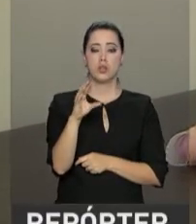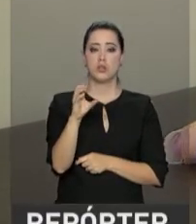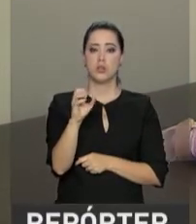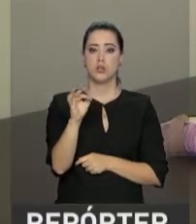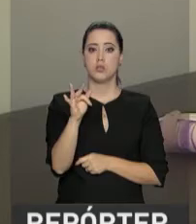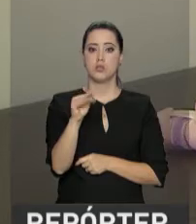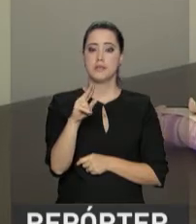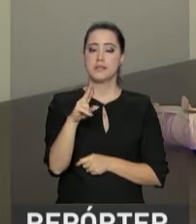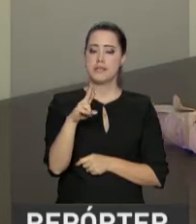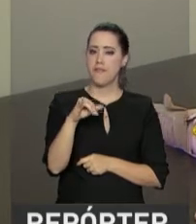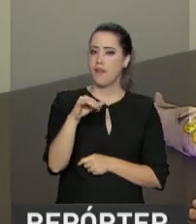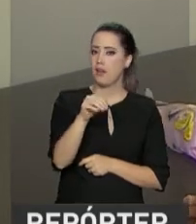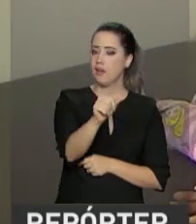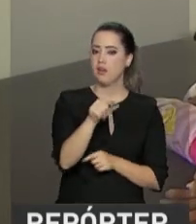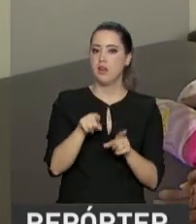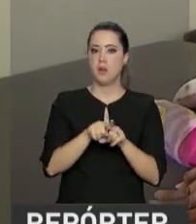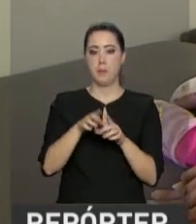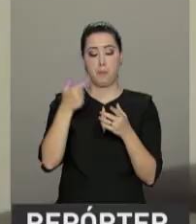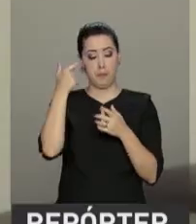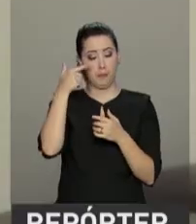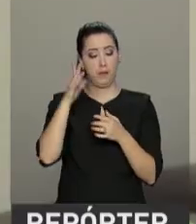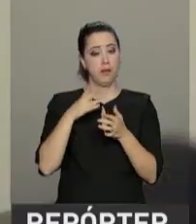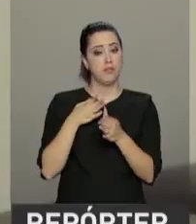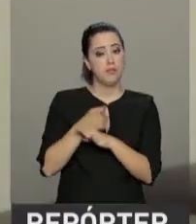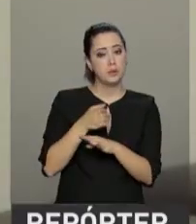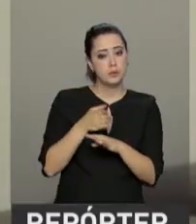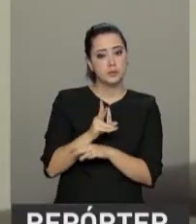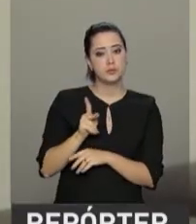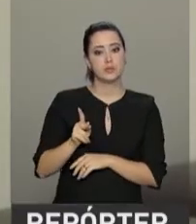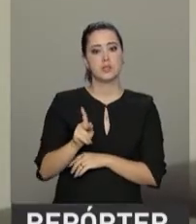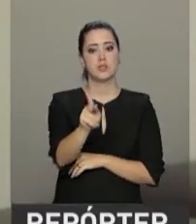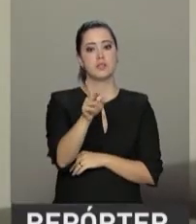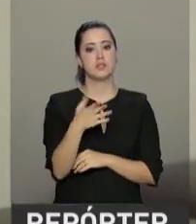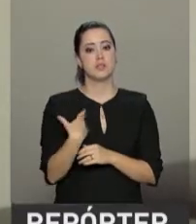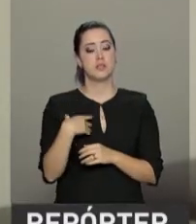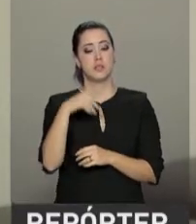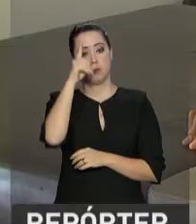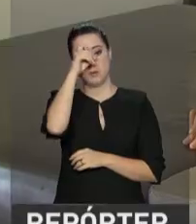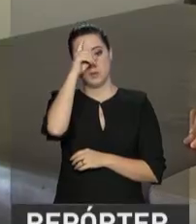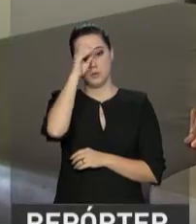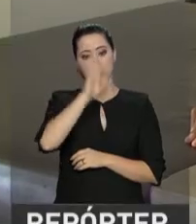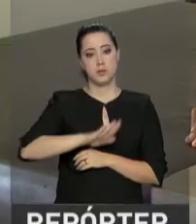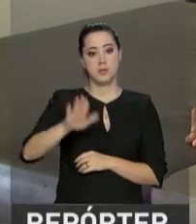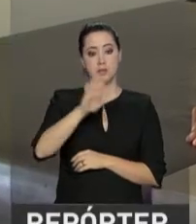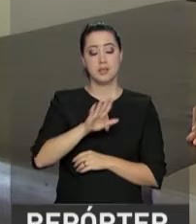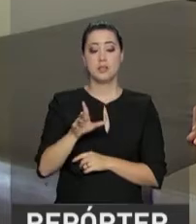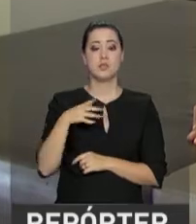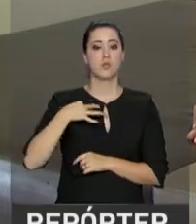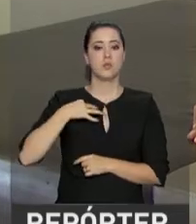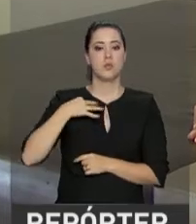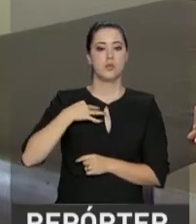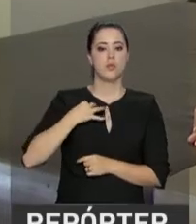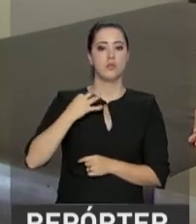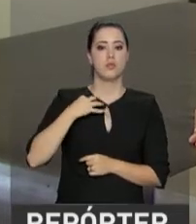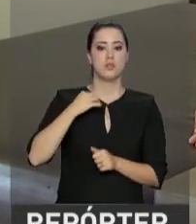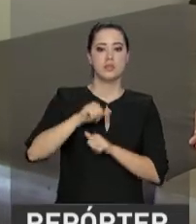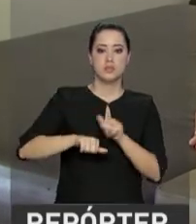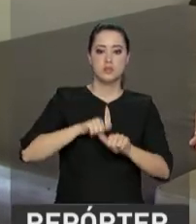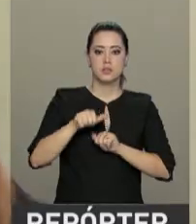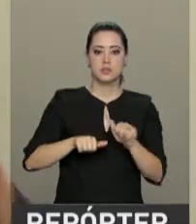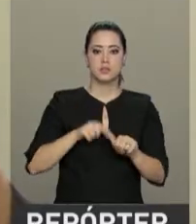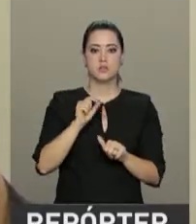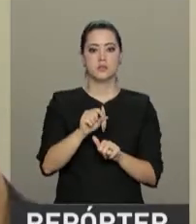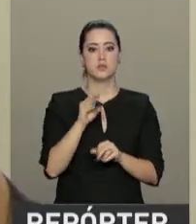no distrito federal são freqüentes a mãe conta que os voluntários que trabalham aqui torna o tratamento da pequena mais